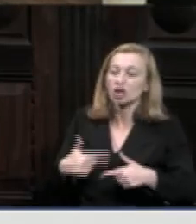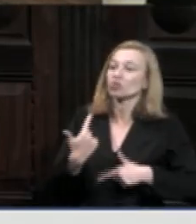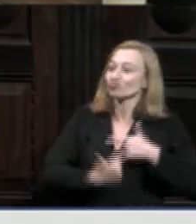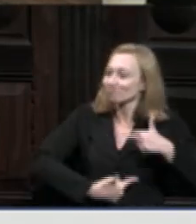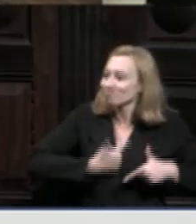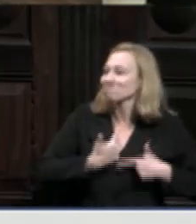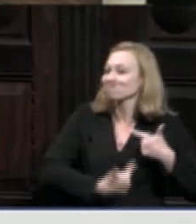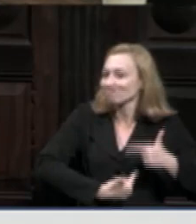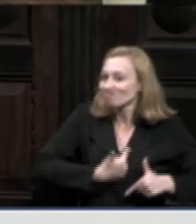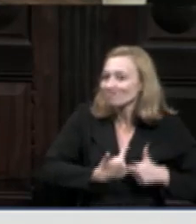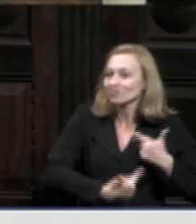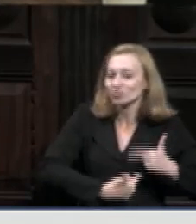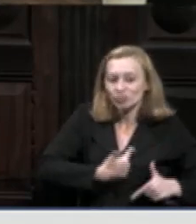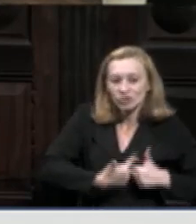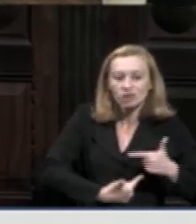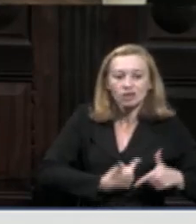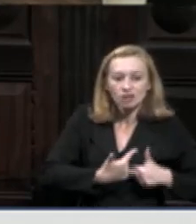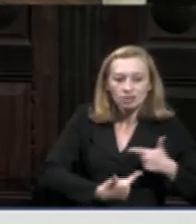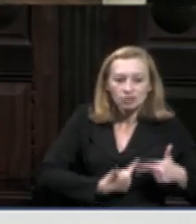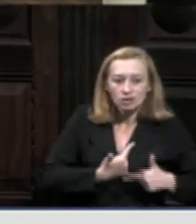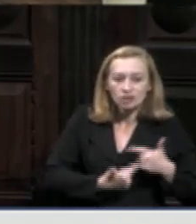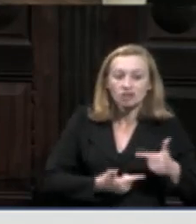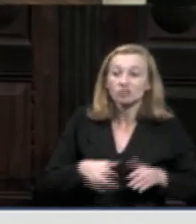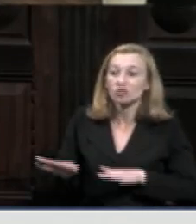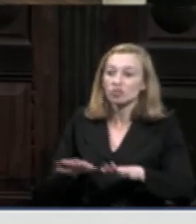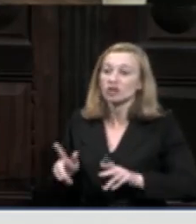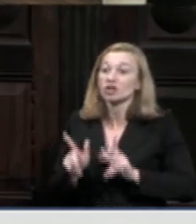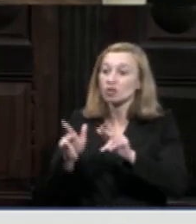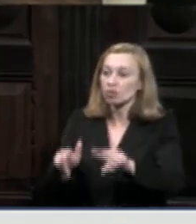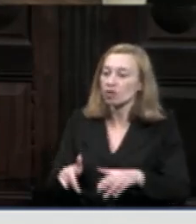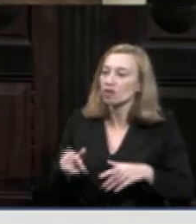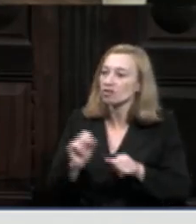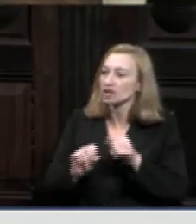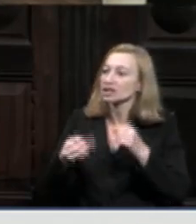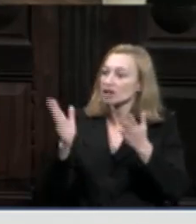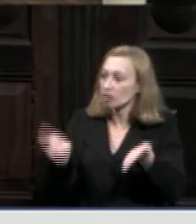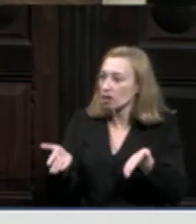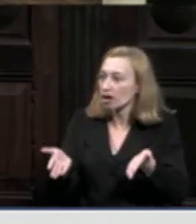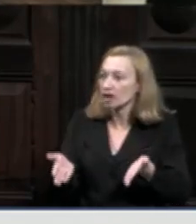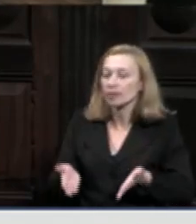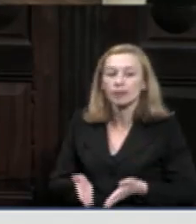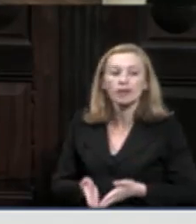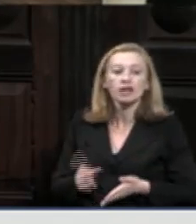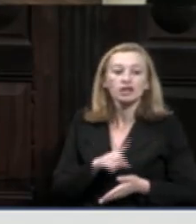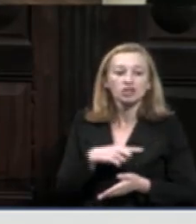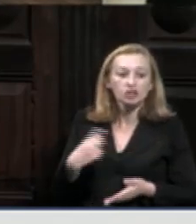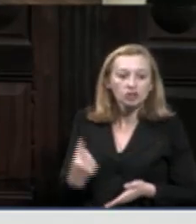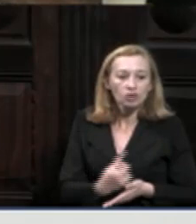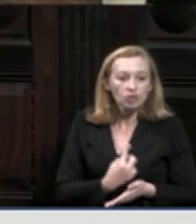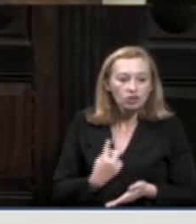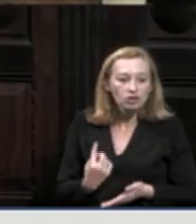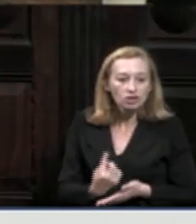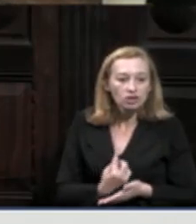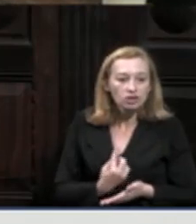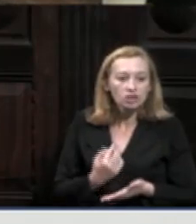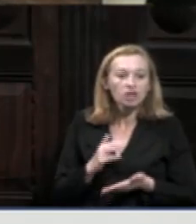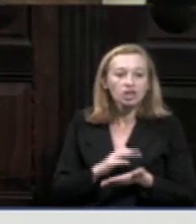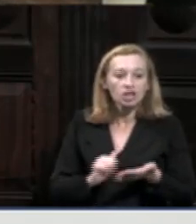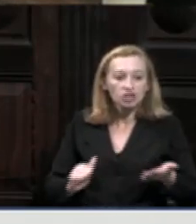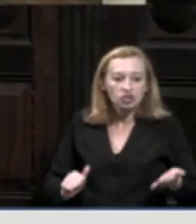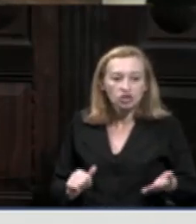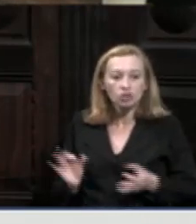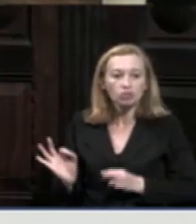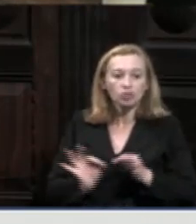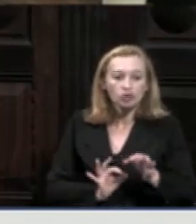luta, é com muita mobilização, como vocês têm feito. E aí, a gente retira o